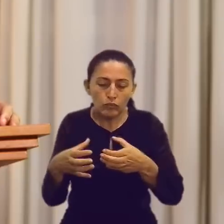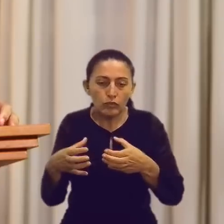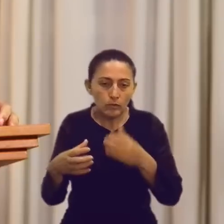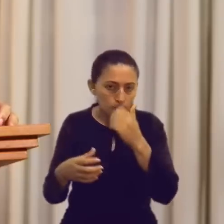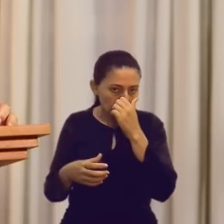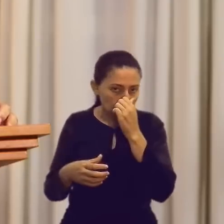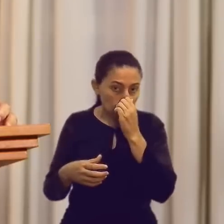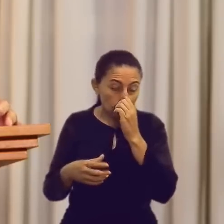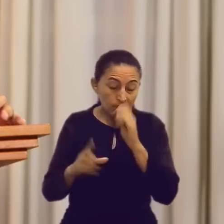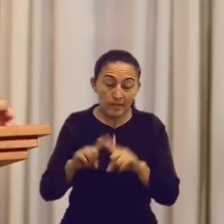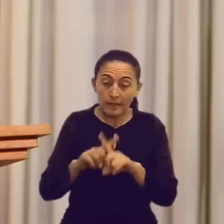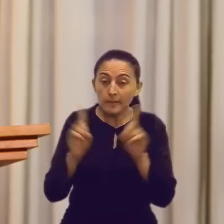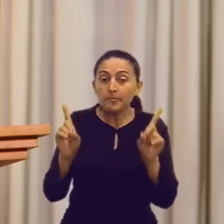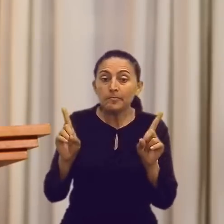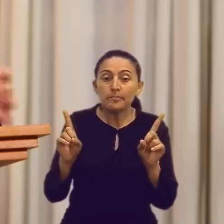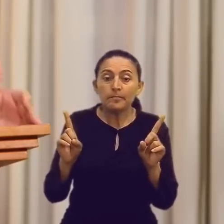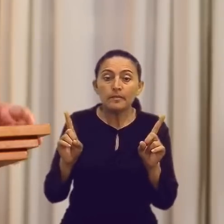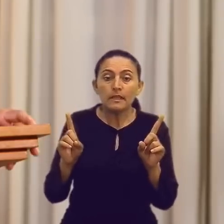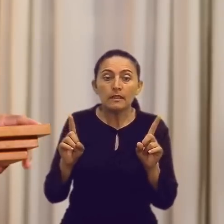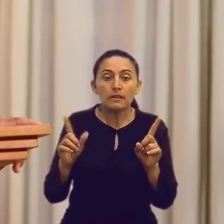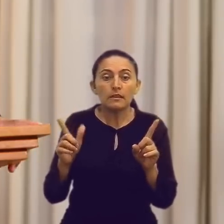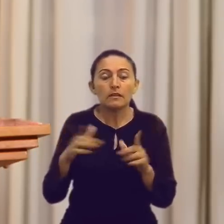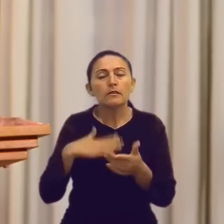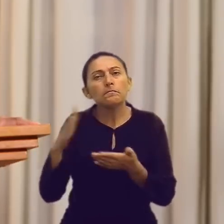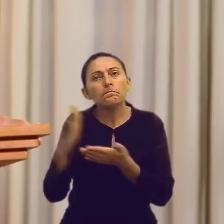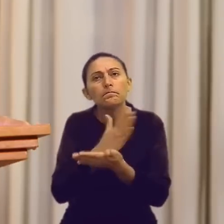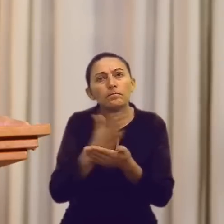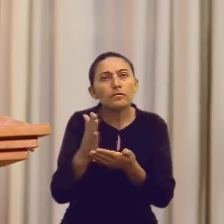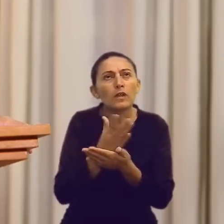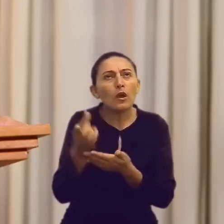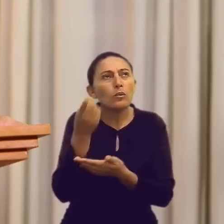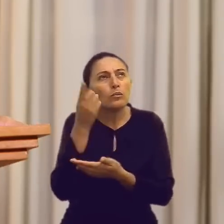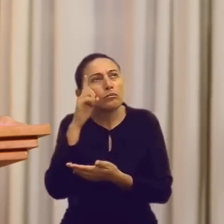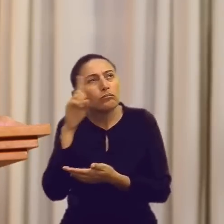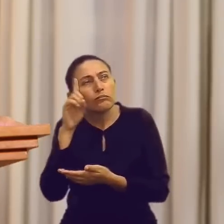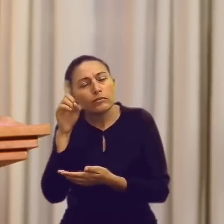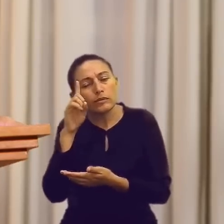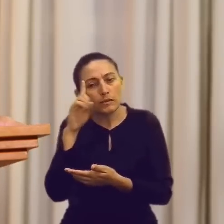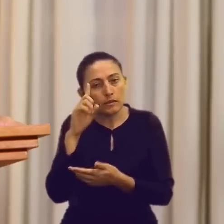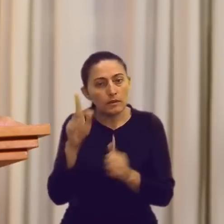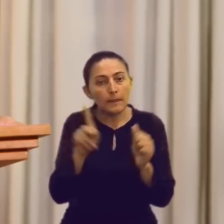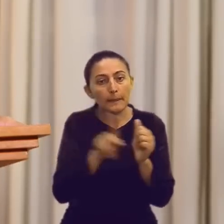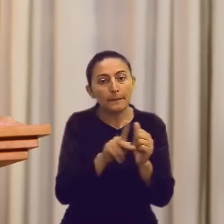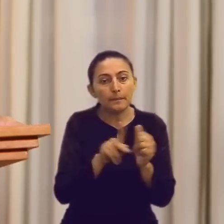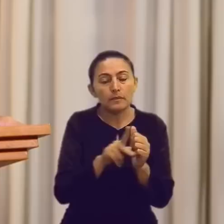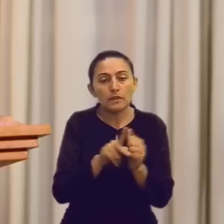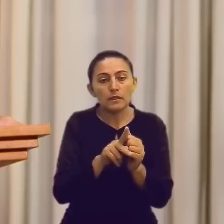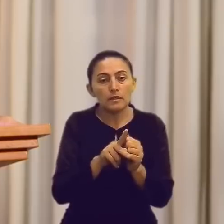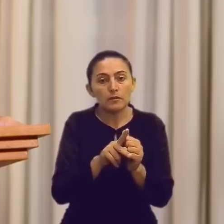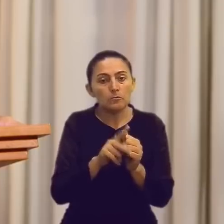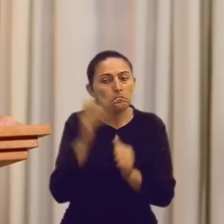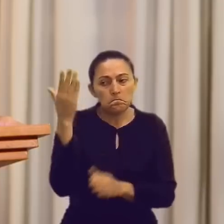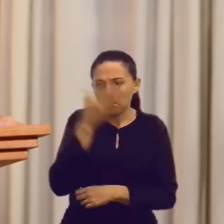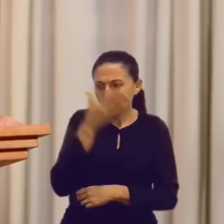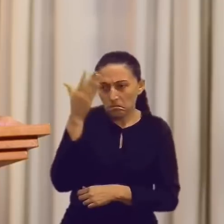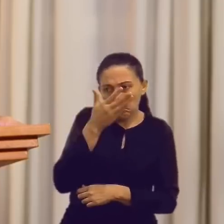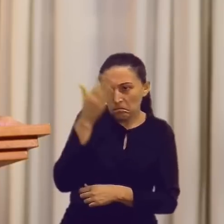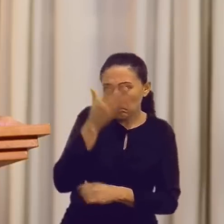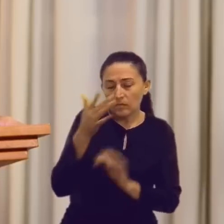Mas há alguns dias Pedro não tinha visto Jesus.